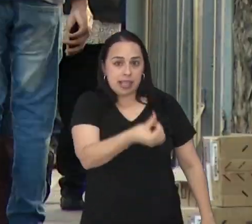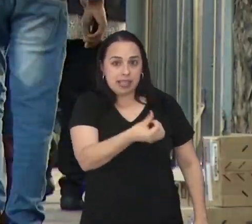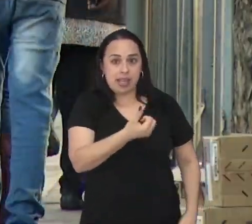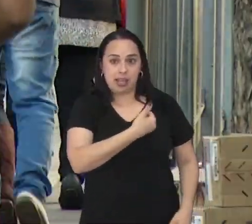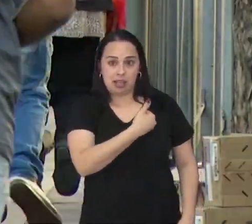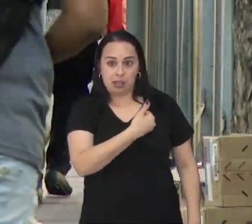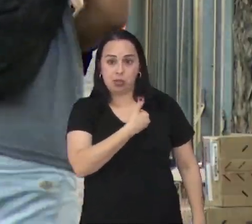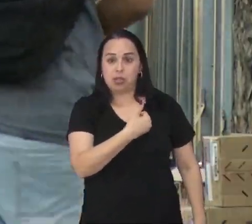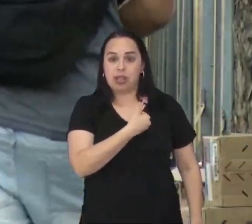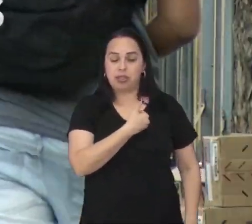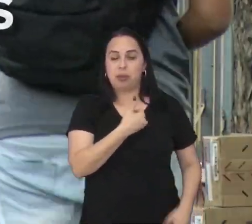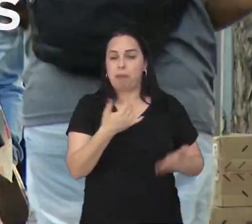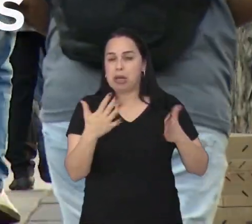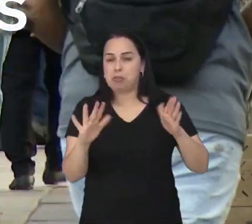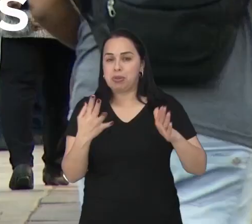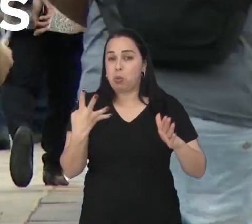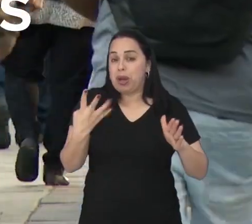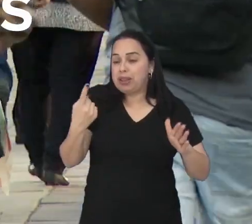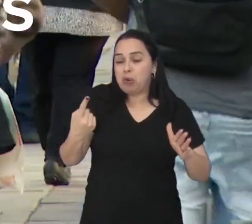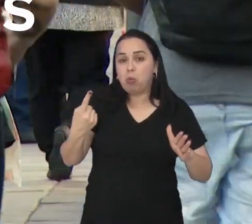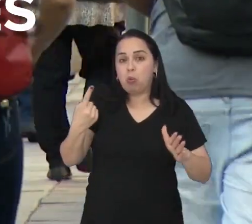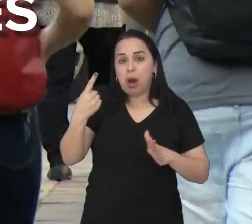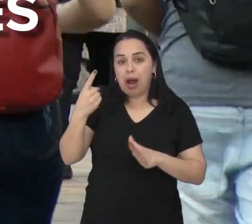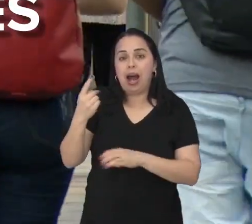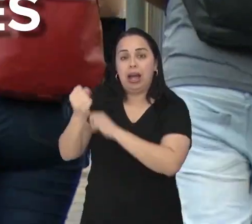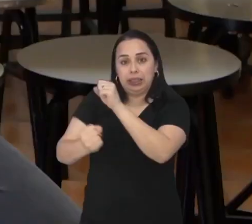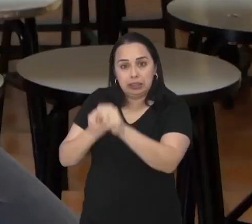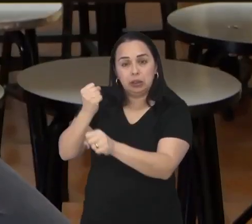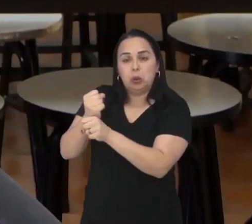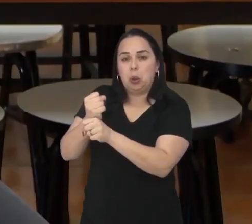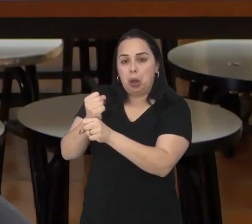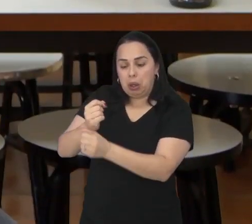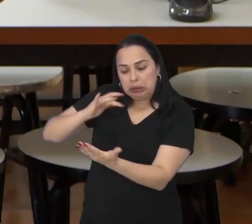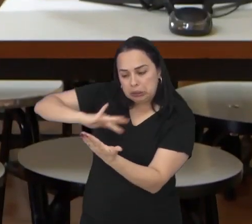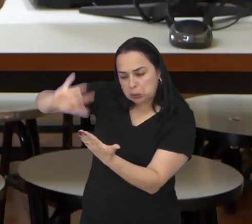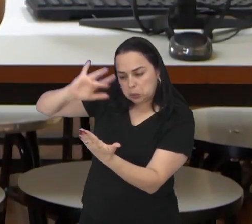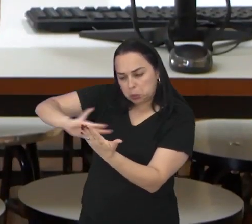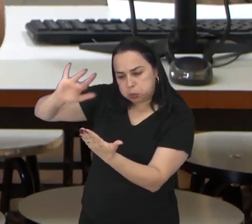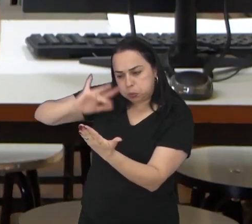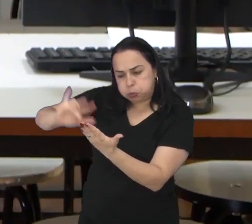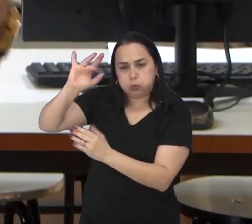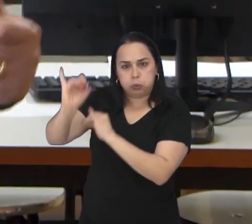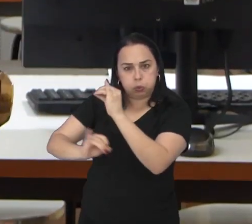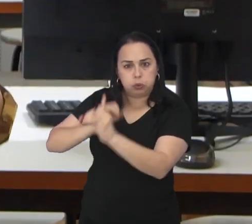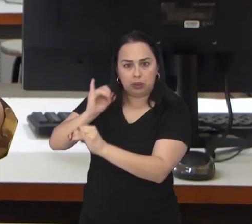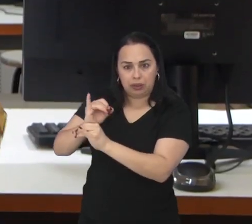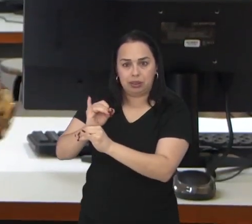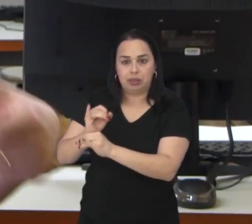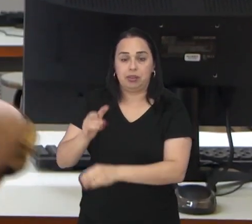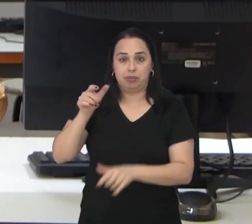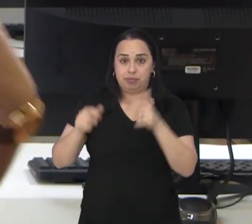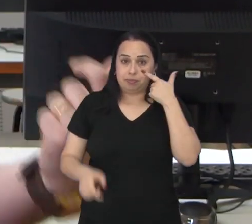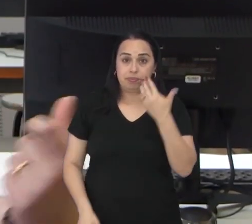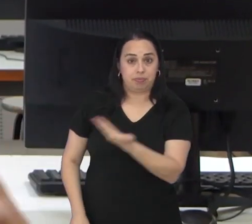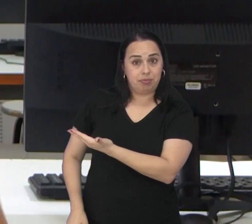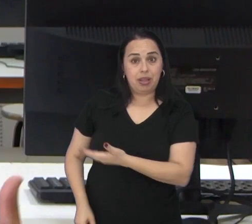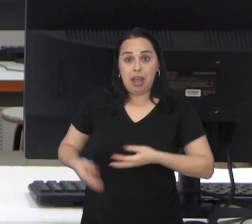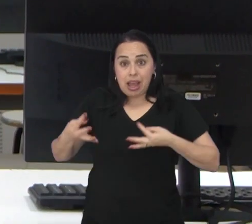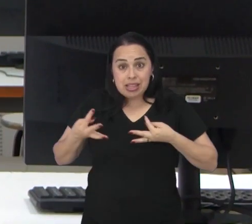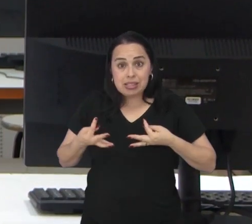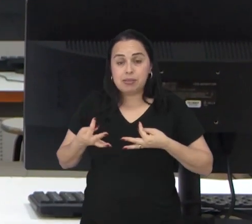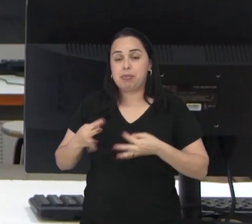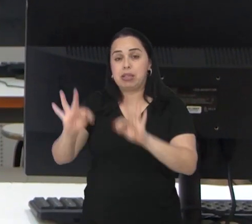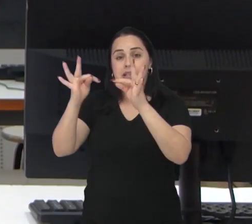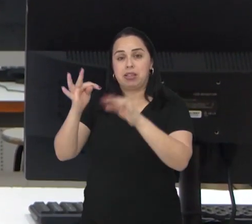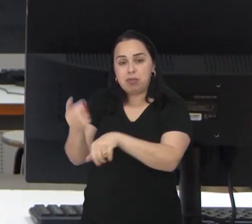idade ficaria 41 anos e 3 meses online. Para Vinícius, especialista em tecnologia, os